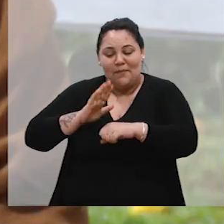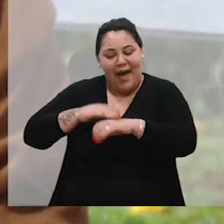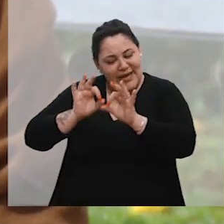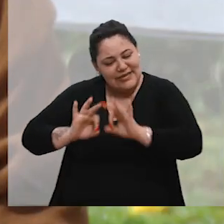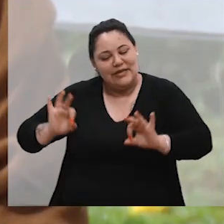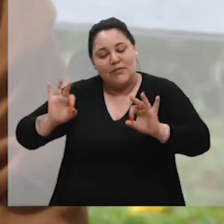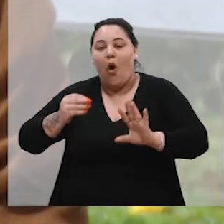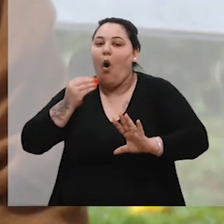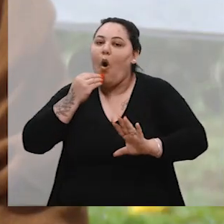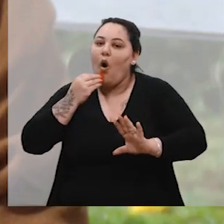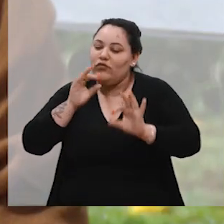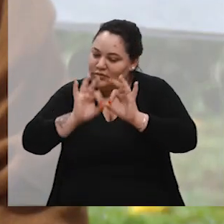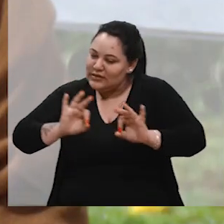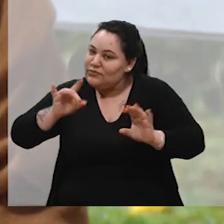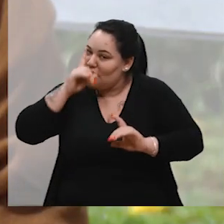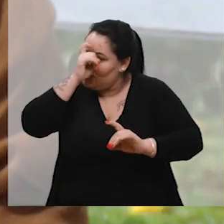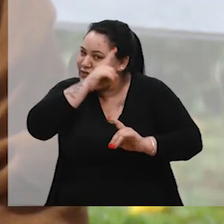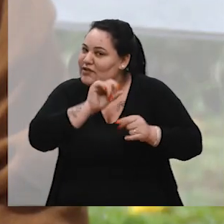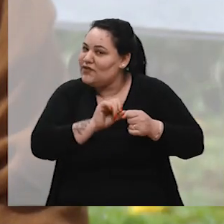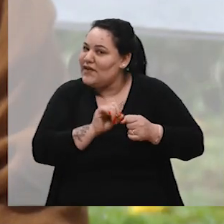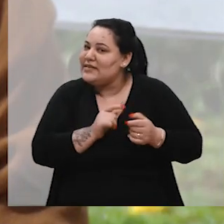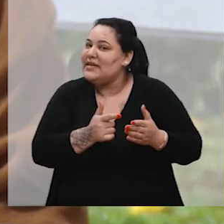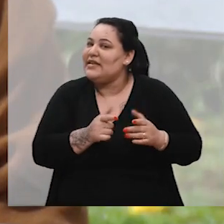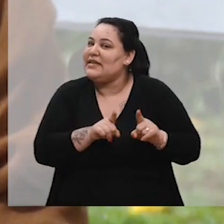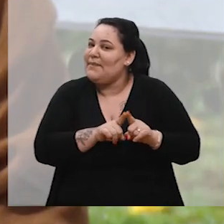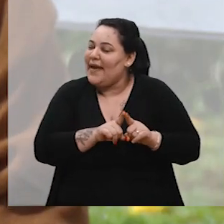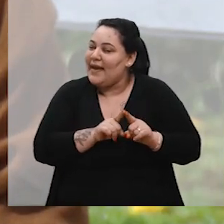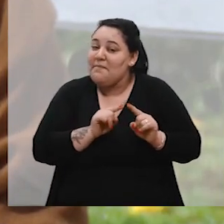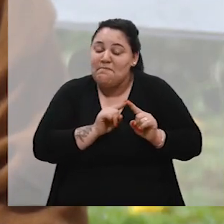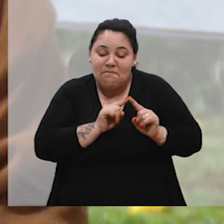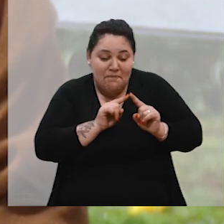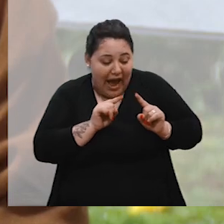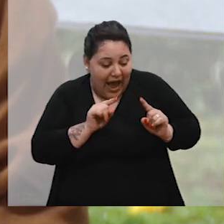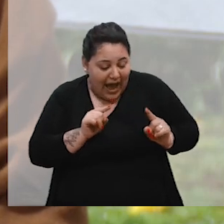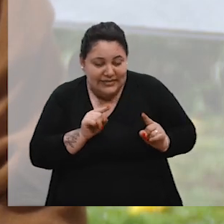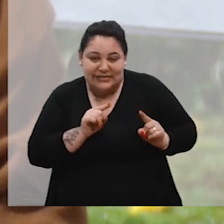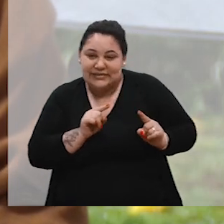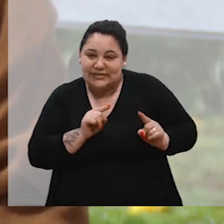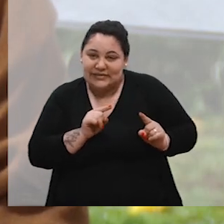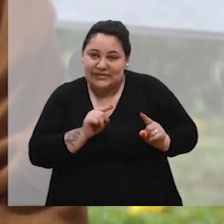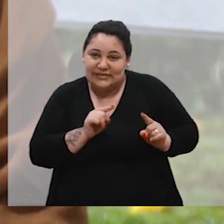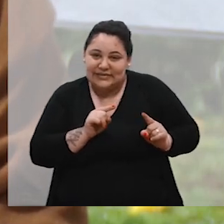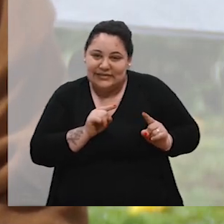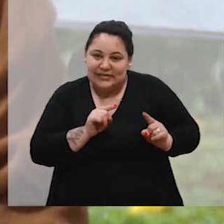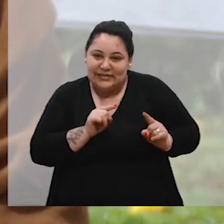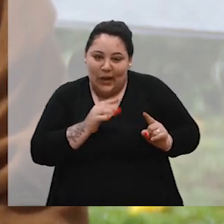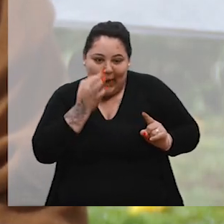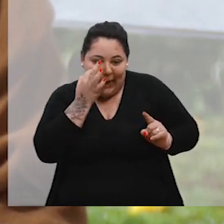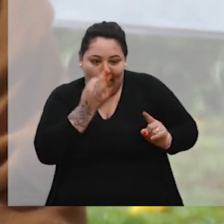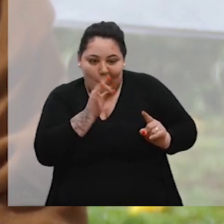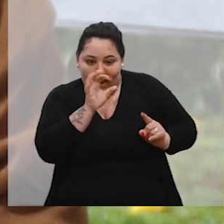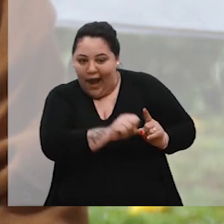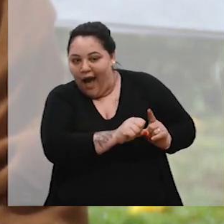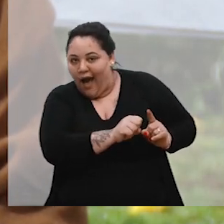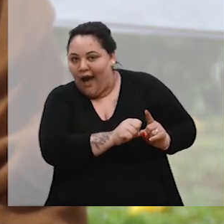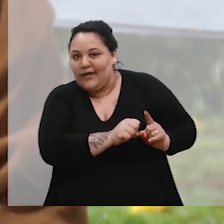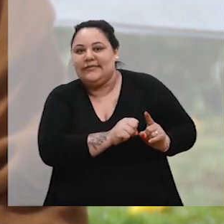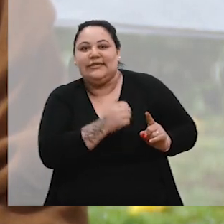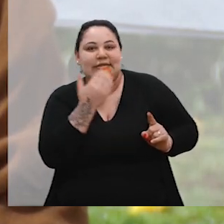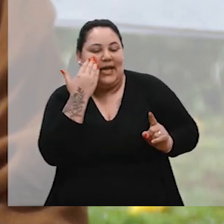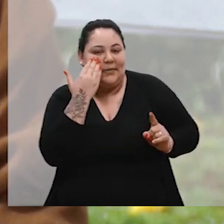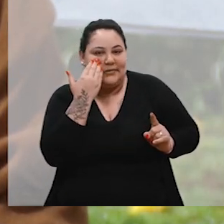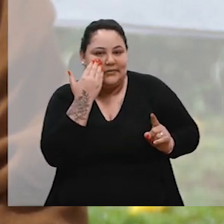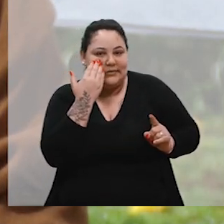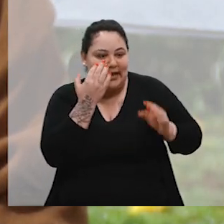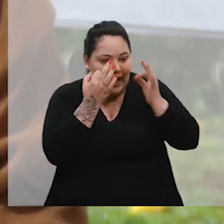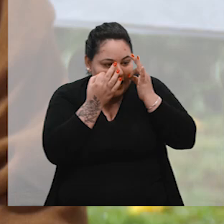que o simples também é difícil de ser feito, né? Mas que capte a atenção do leitor. Então, que as